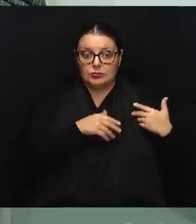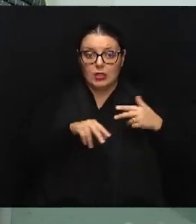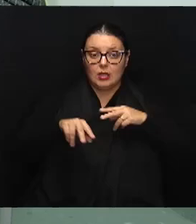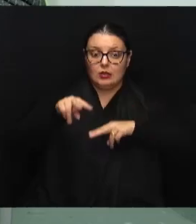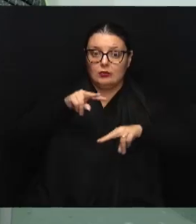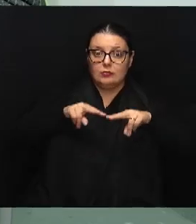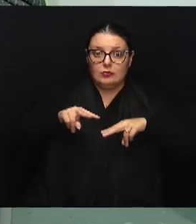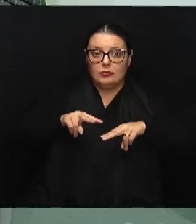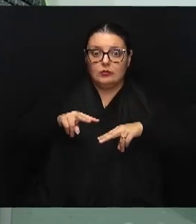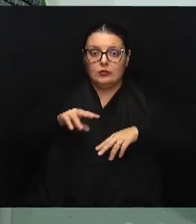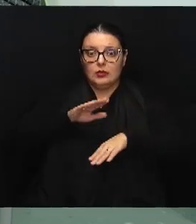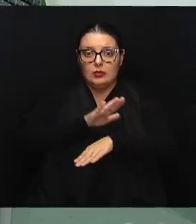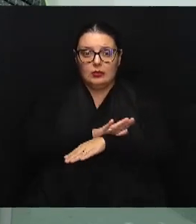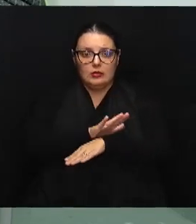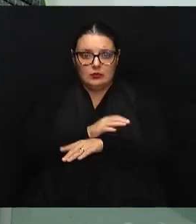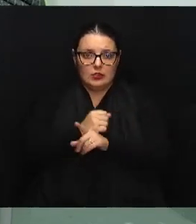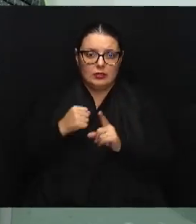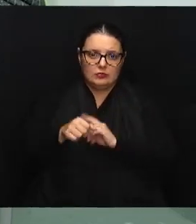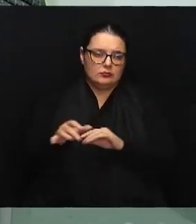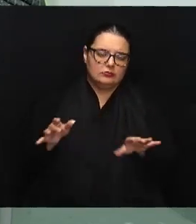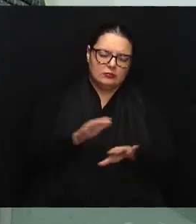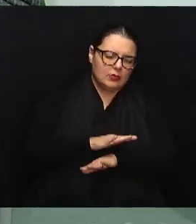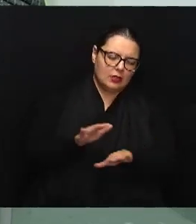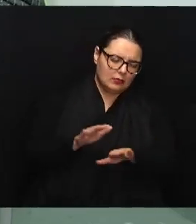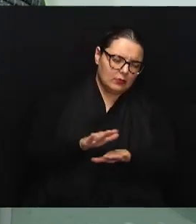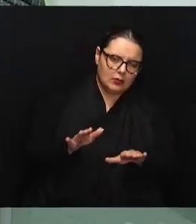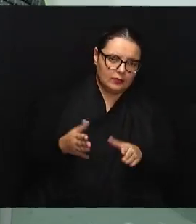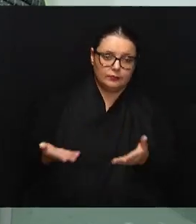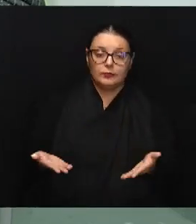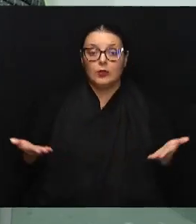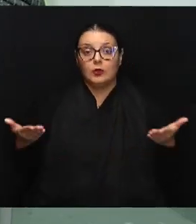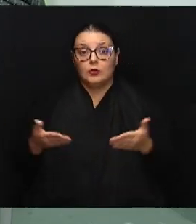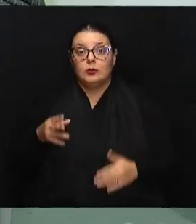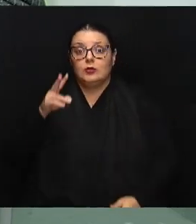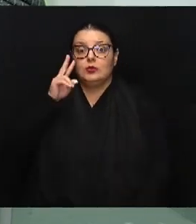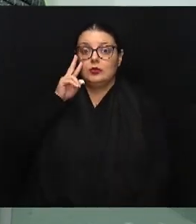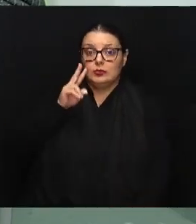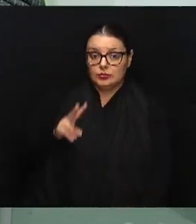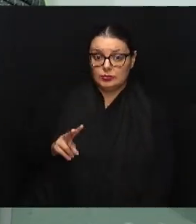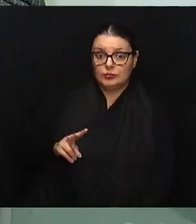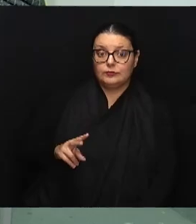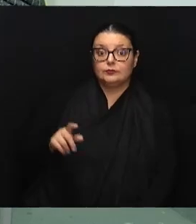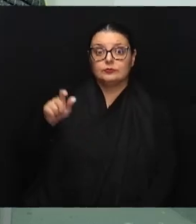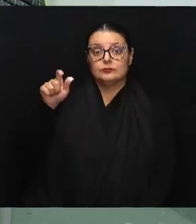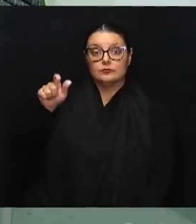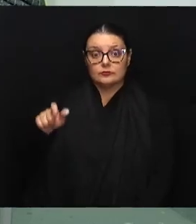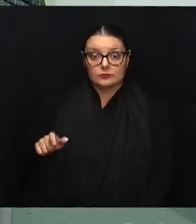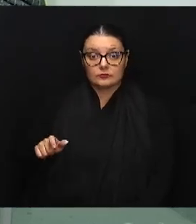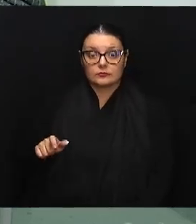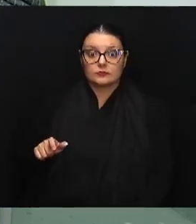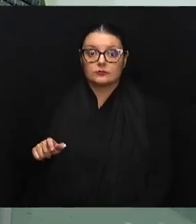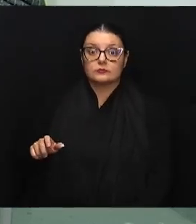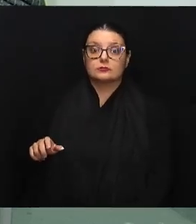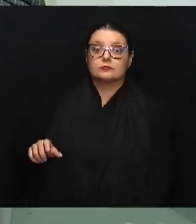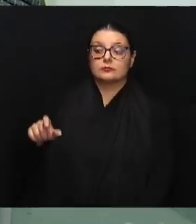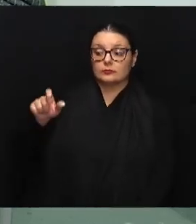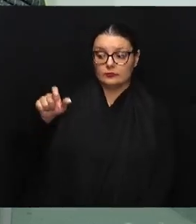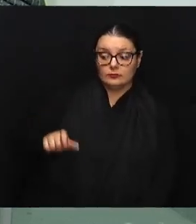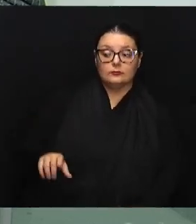um assistencialismo, isso caiu por terra. Hoje, você vê a pessoa, o usuário, como um sujeito